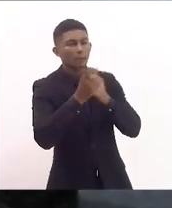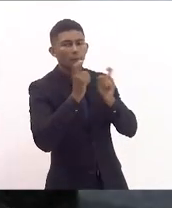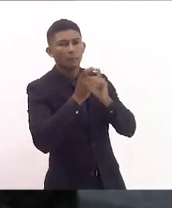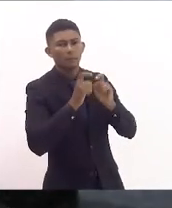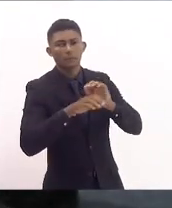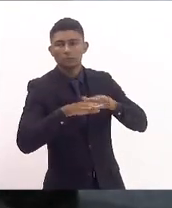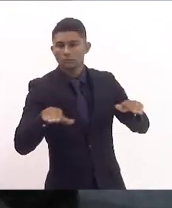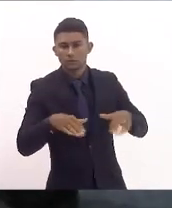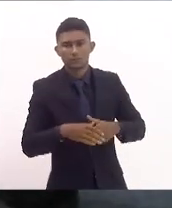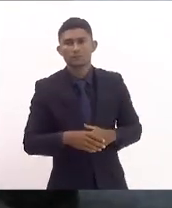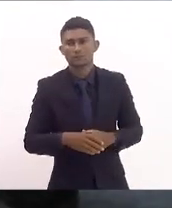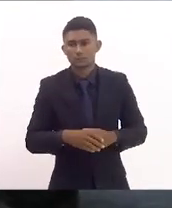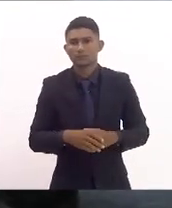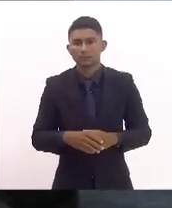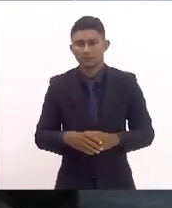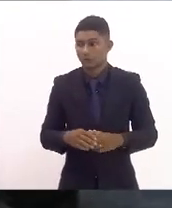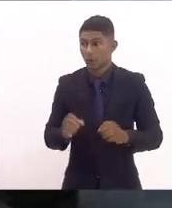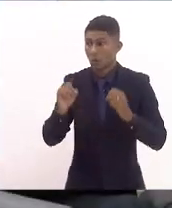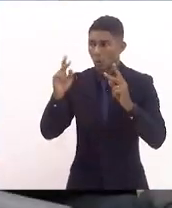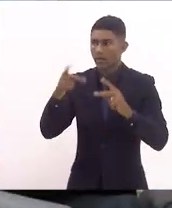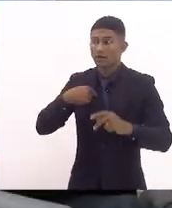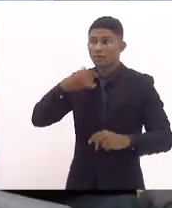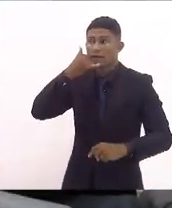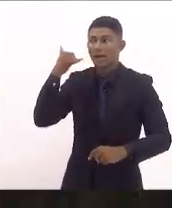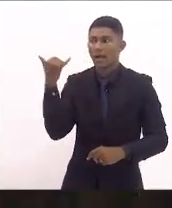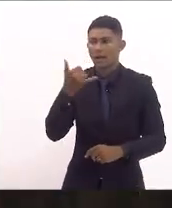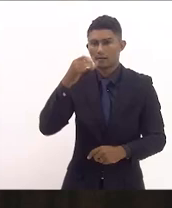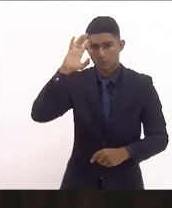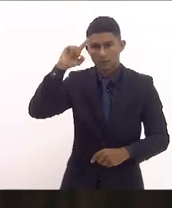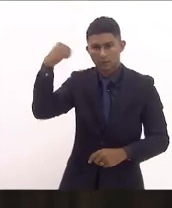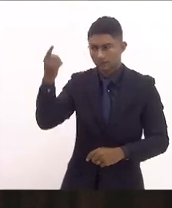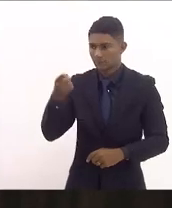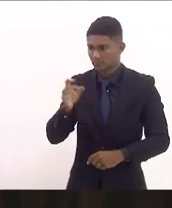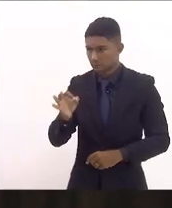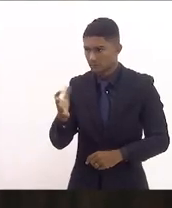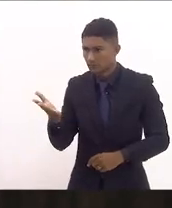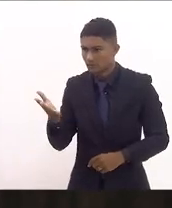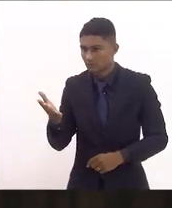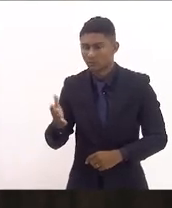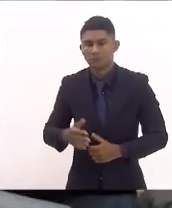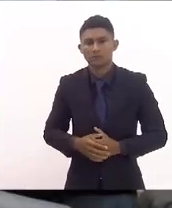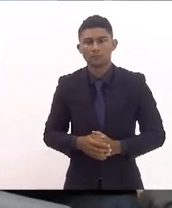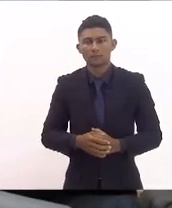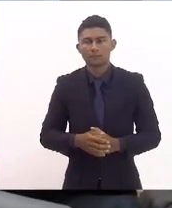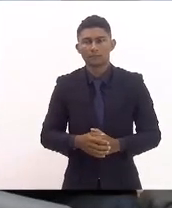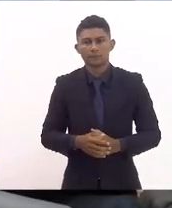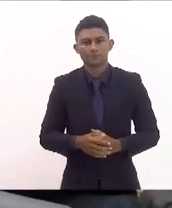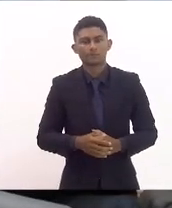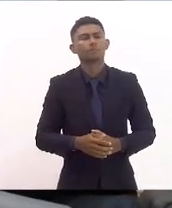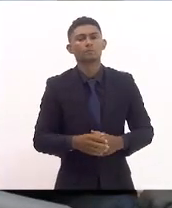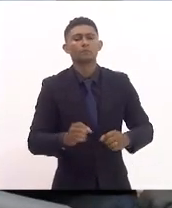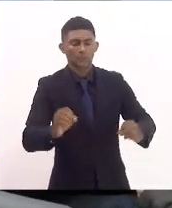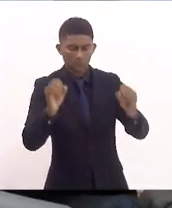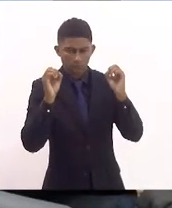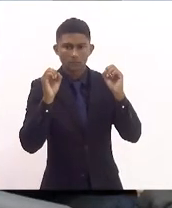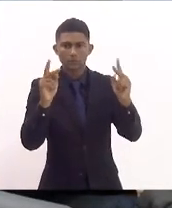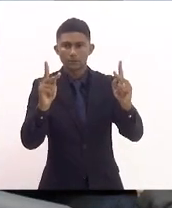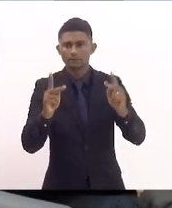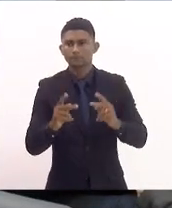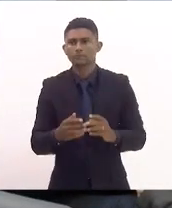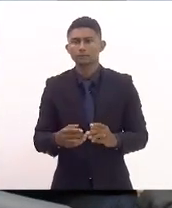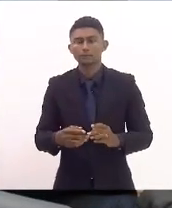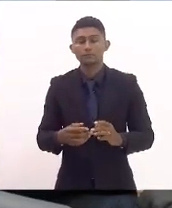papo e aí eu fico ligar para ele obrigado próxima quarta é isso que tá devendo mesmo Ah tá está aqui a